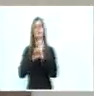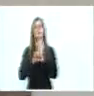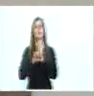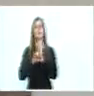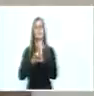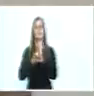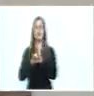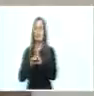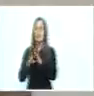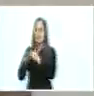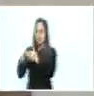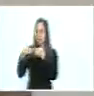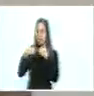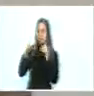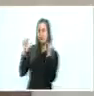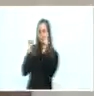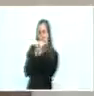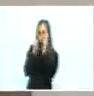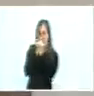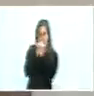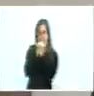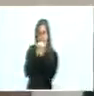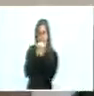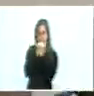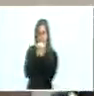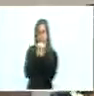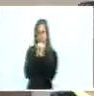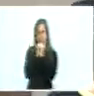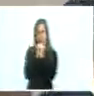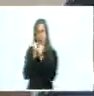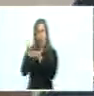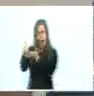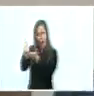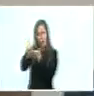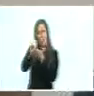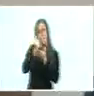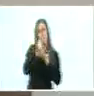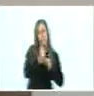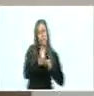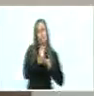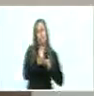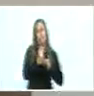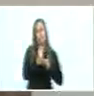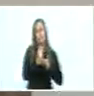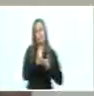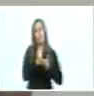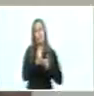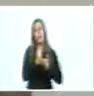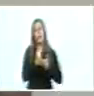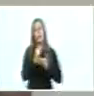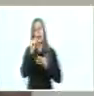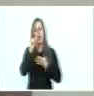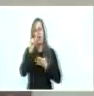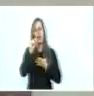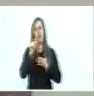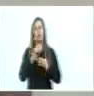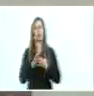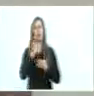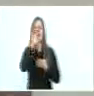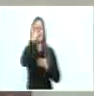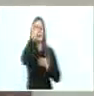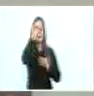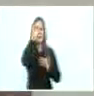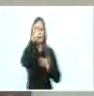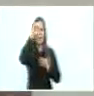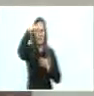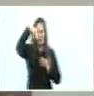Solicitei junto ao Celinho do Citrocel apoio à questão do SEMAD. Eu acho que ele